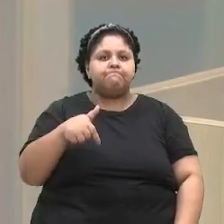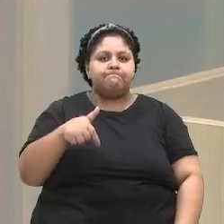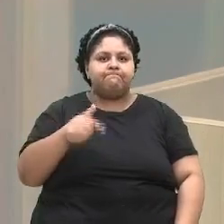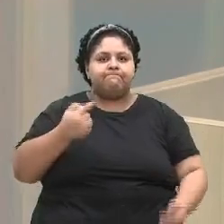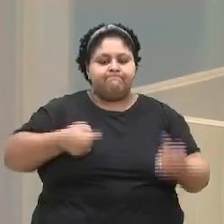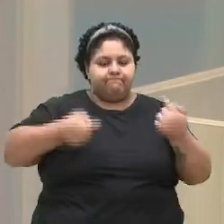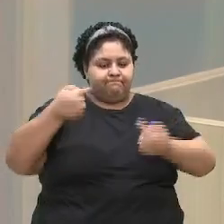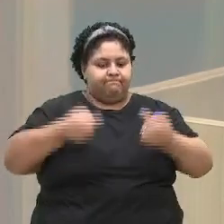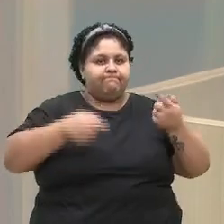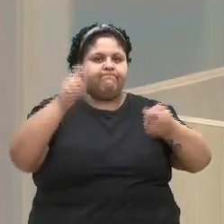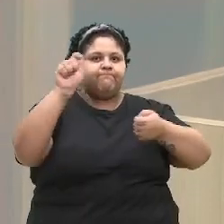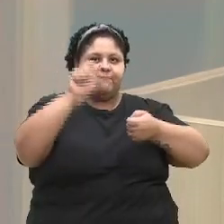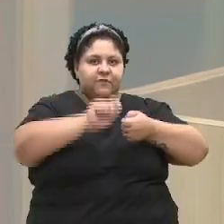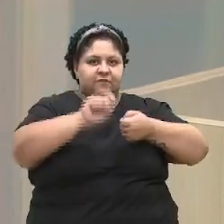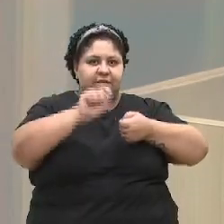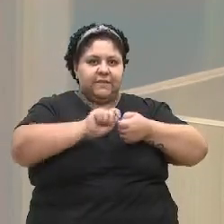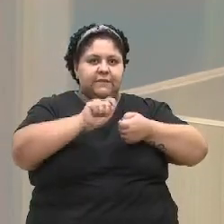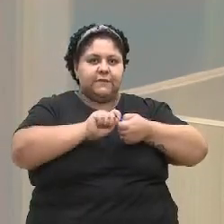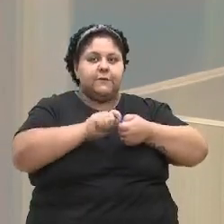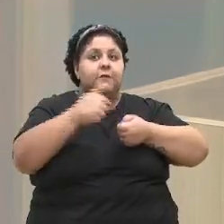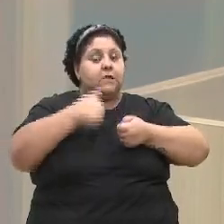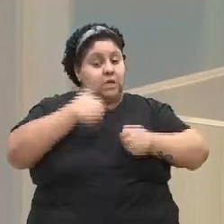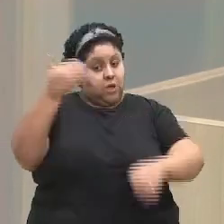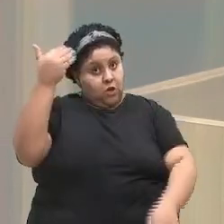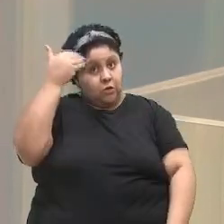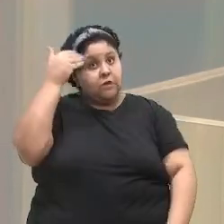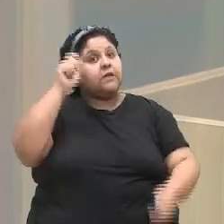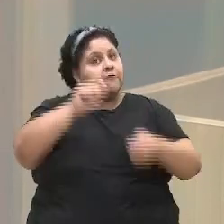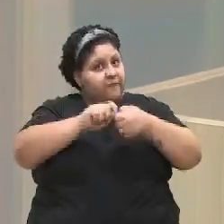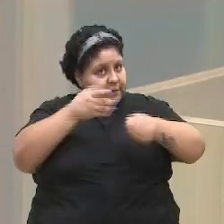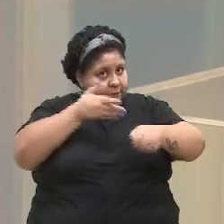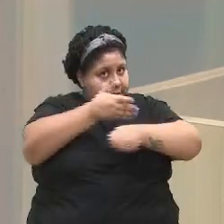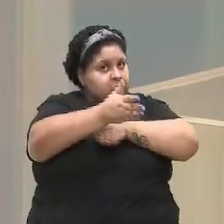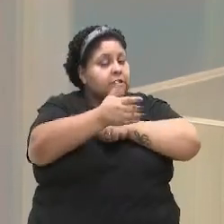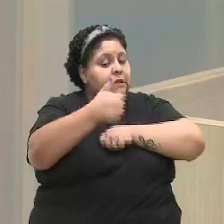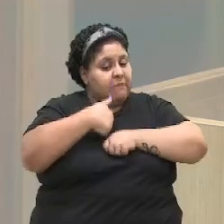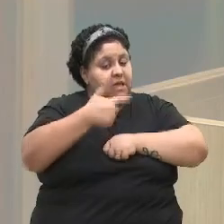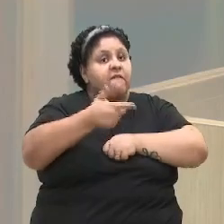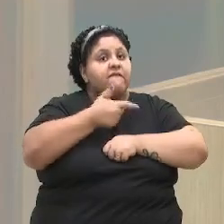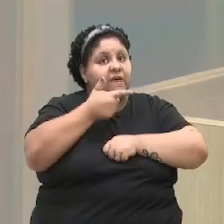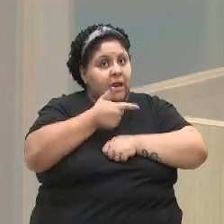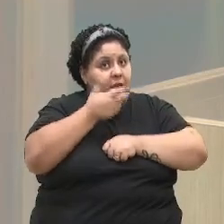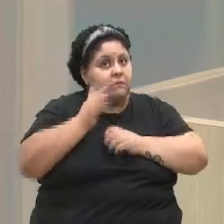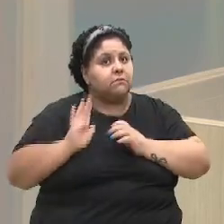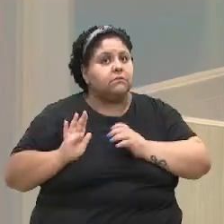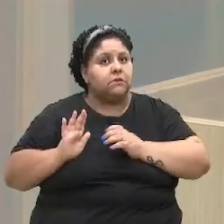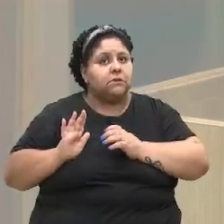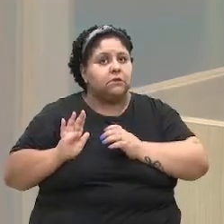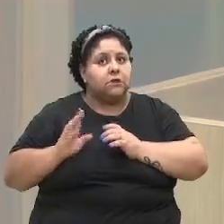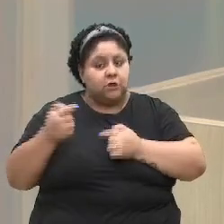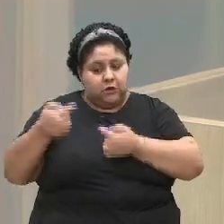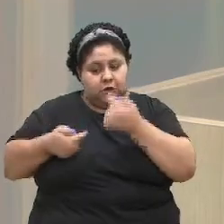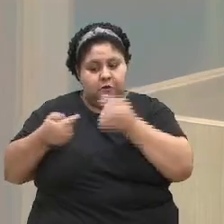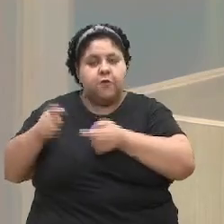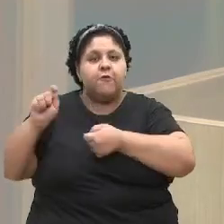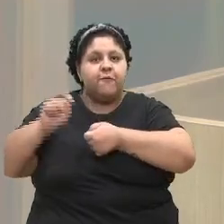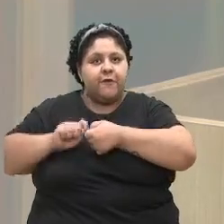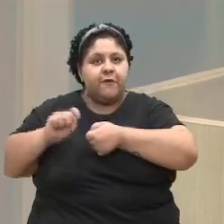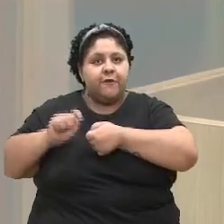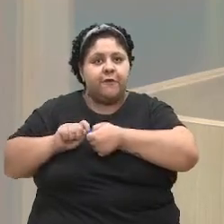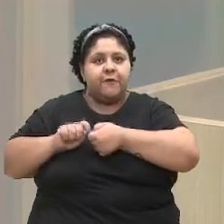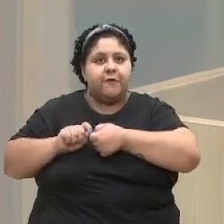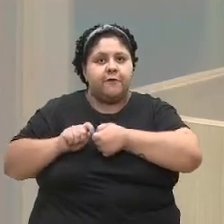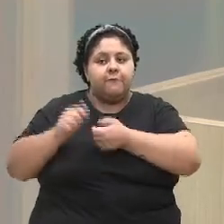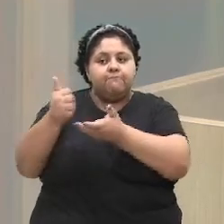discussões que foram feitas e eu entendo Faz parte dessa minha fala as discussões que foram feitas